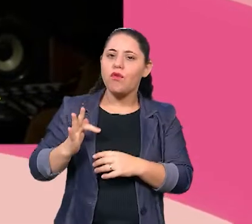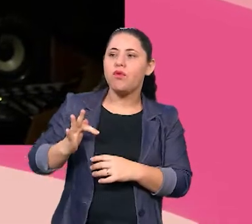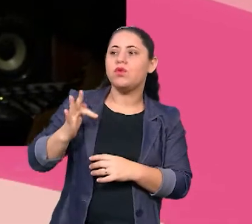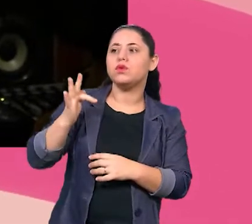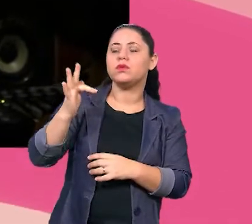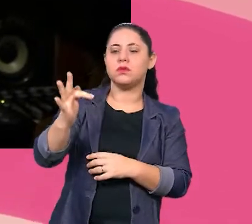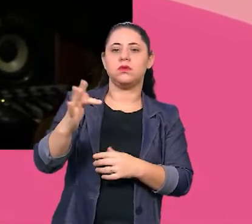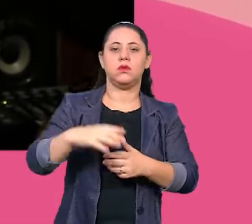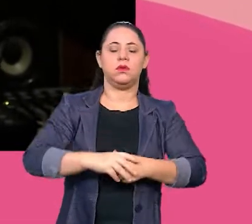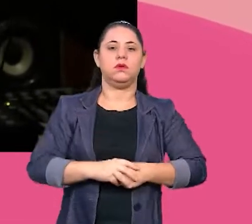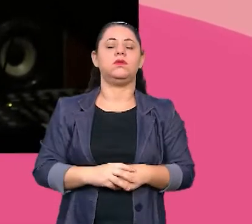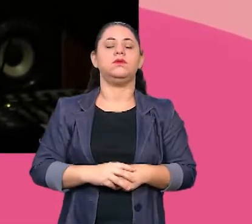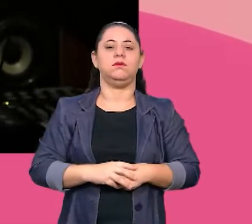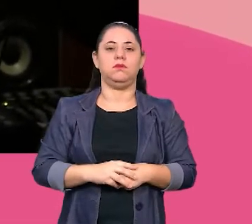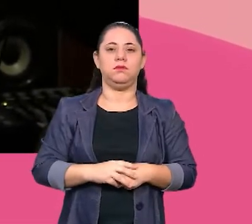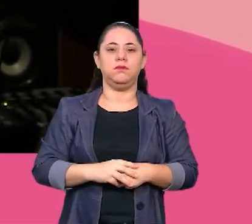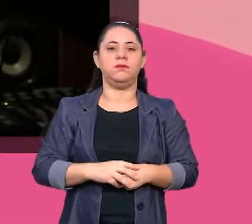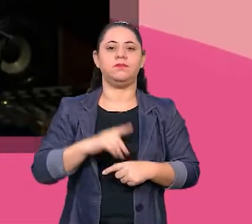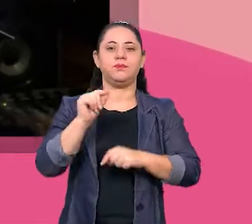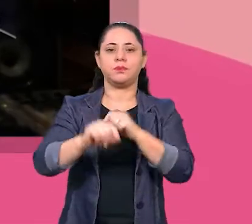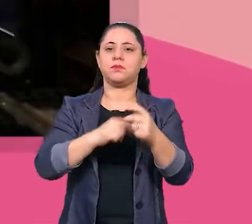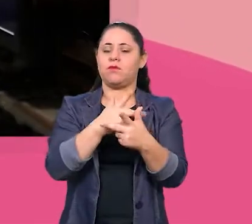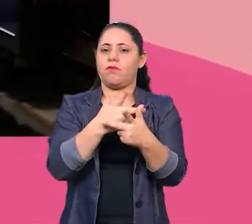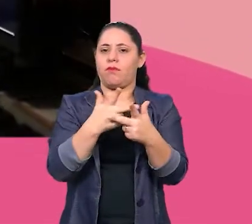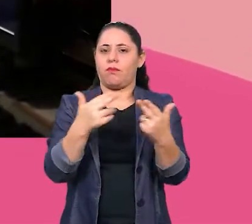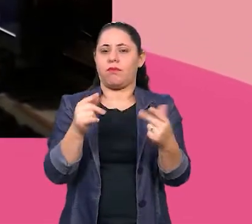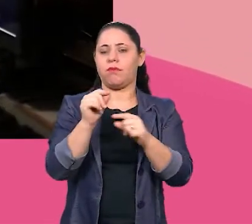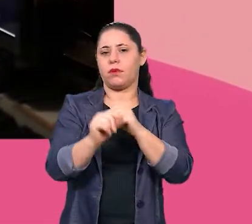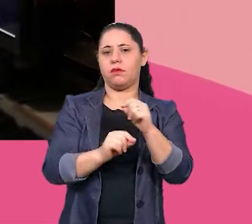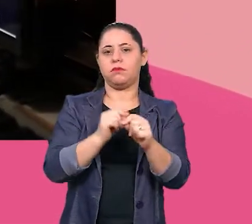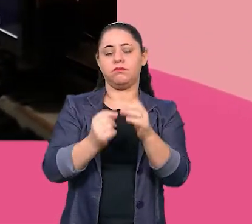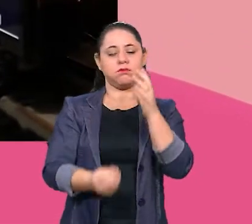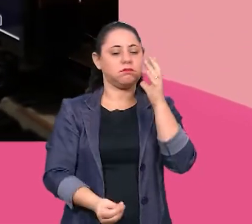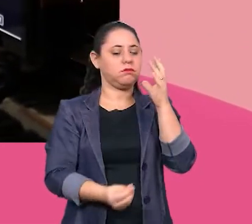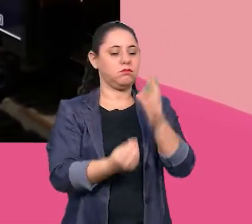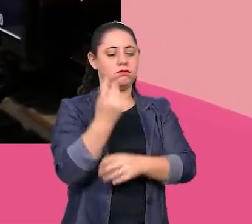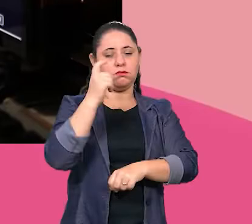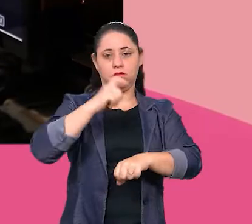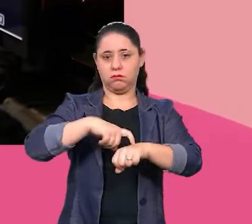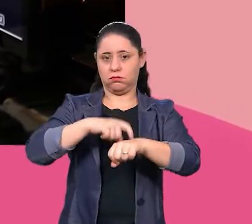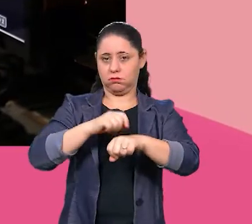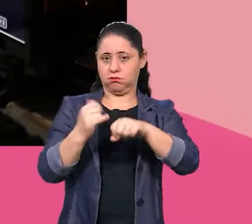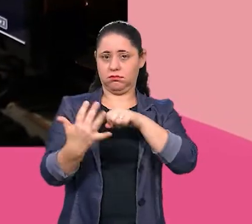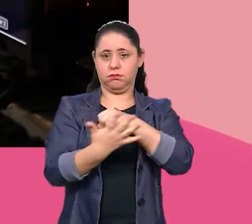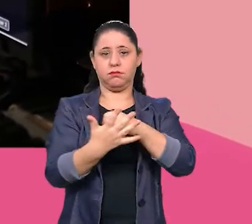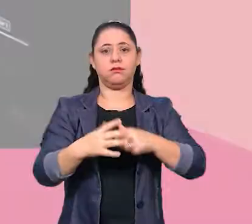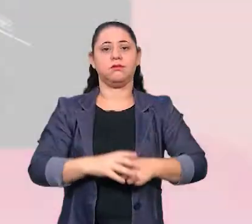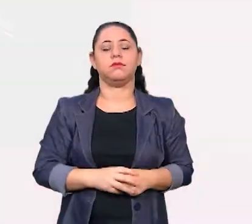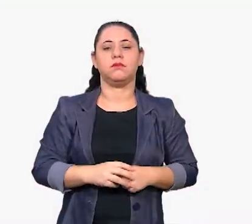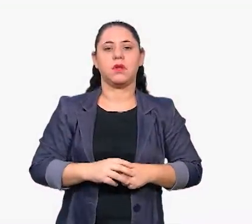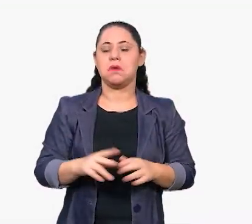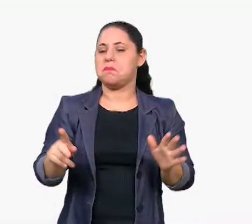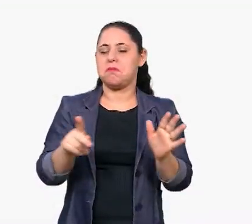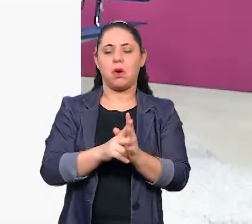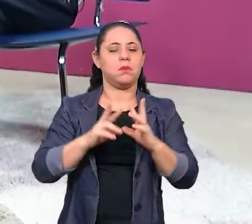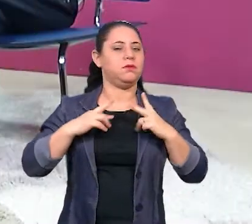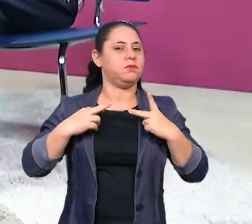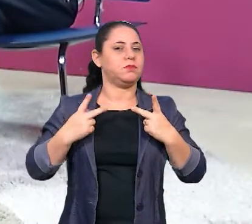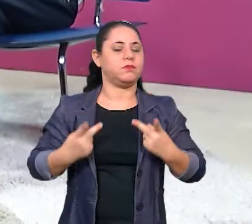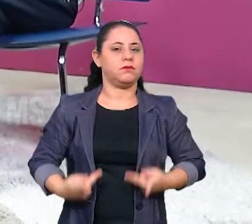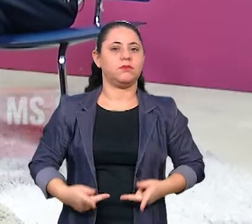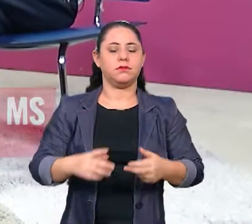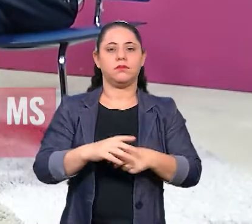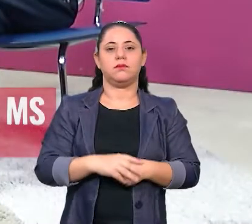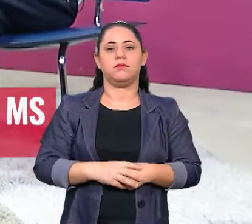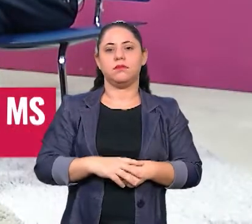colhendo frutos aí muito futuramente de coisas que foram criadas nesse momento pandêmico. O que é da humanidade.